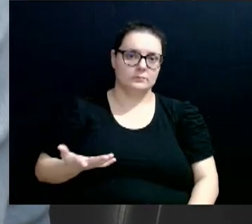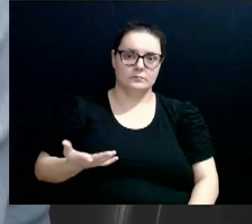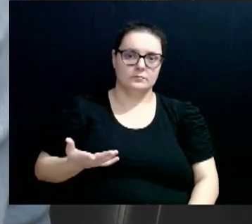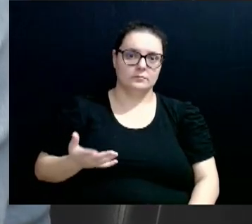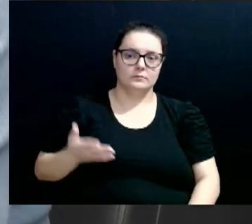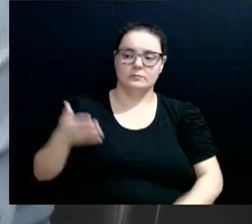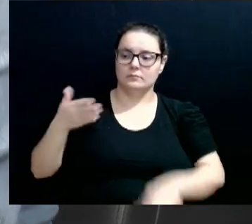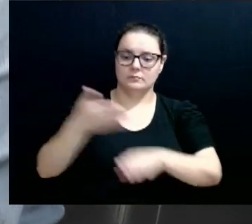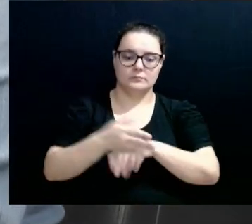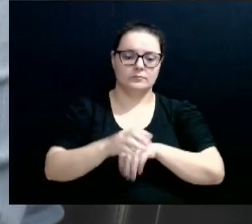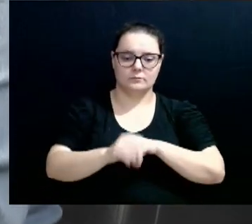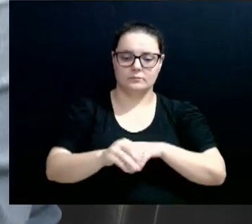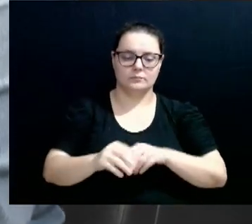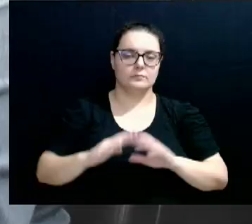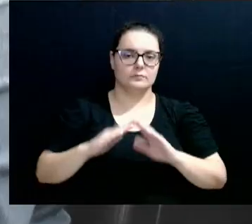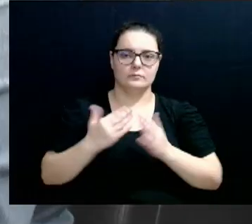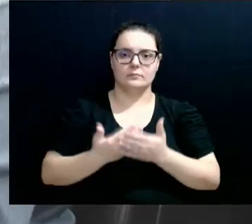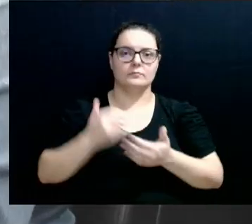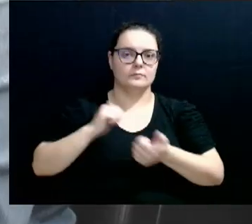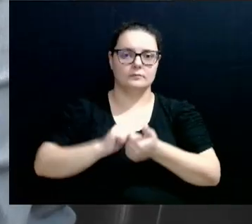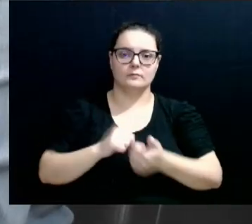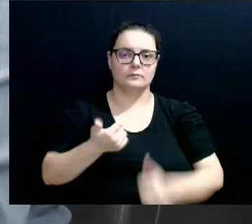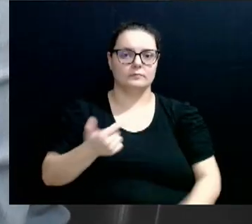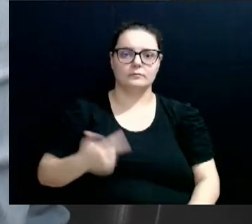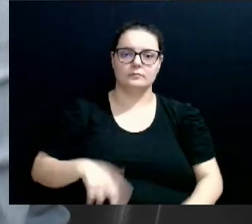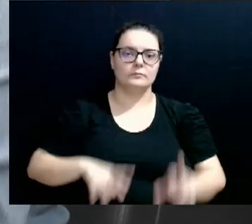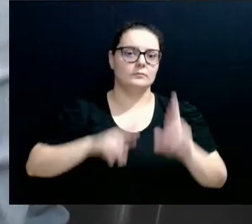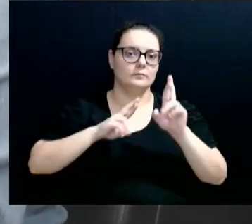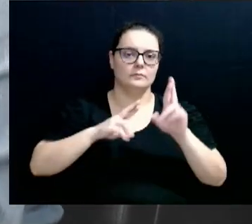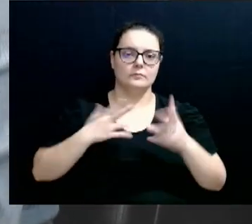alguém que não tem nem a perspectiva disso, né?